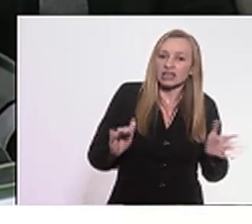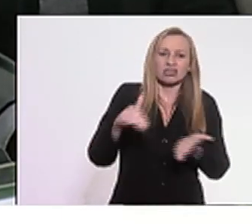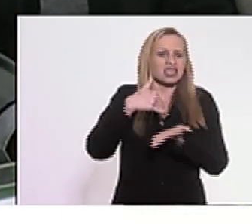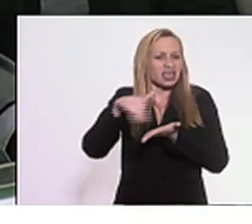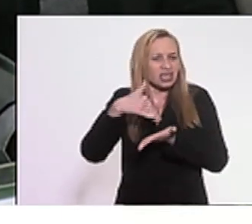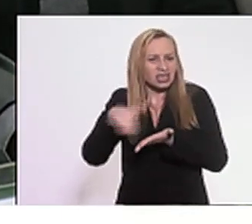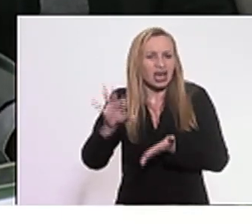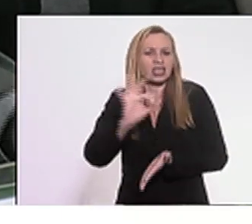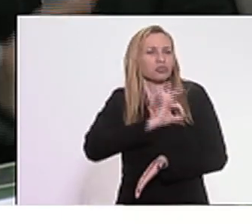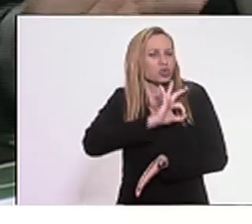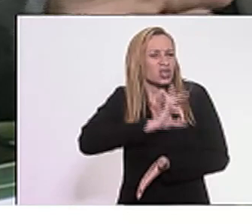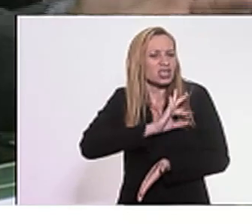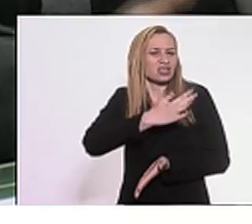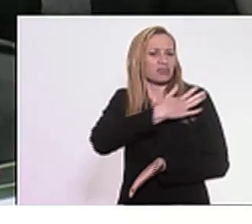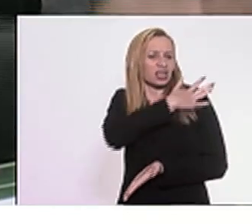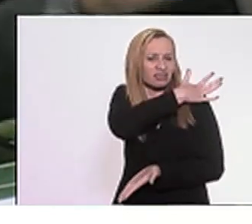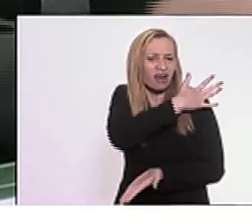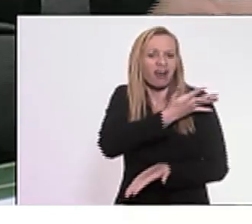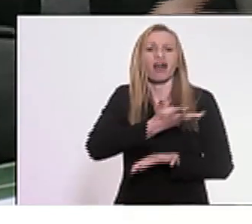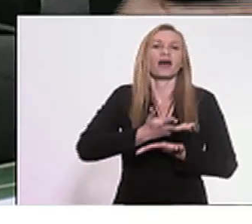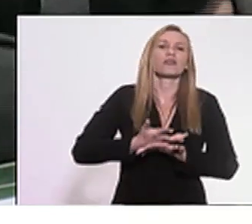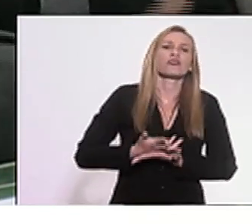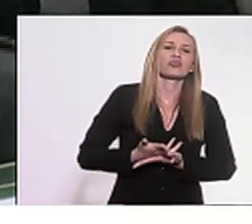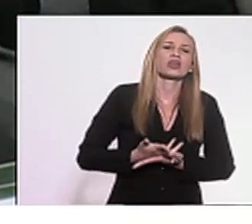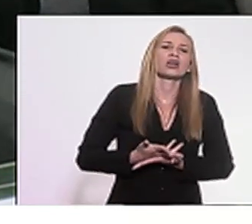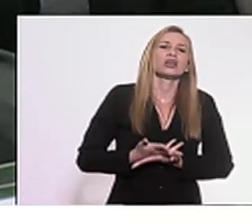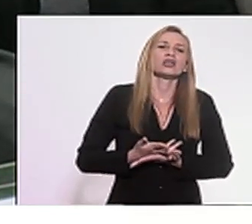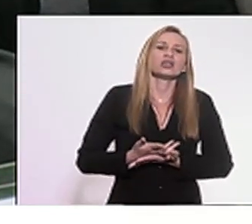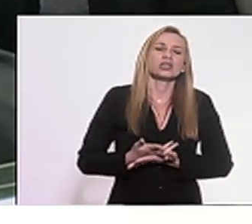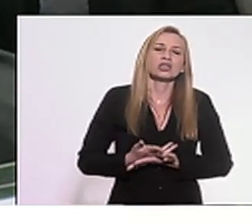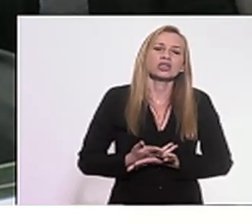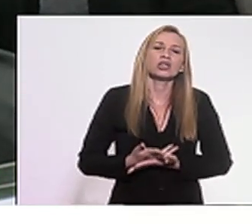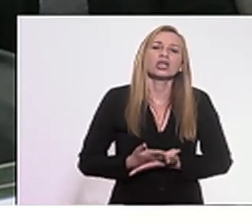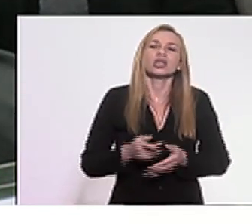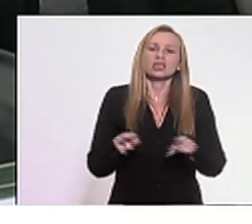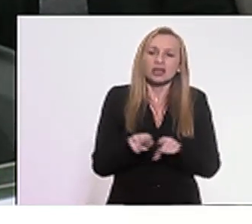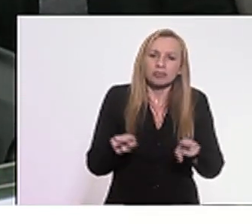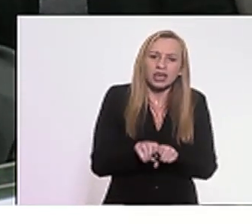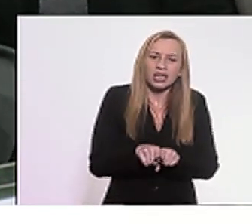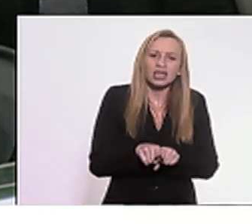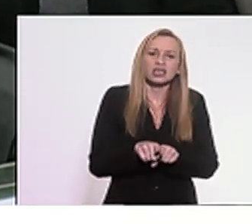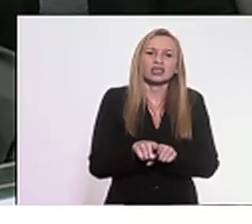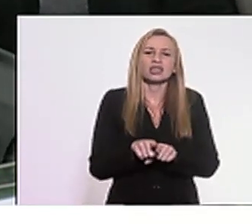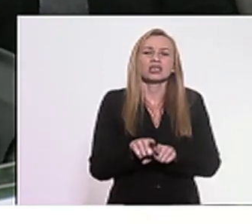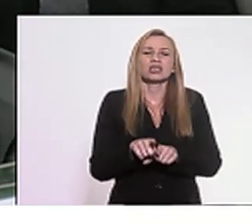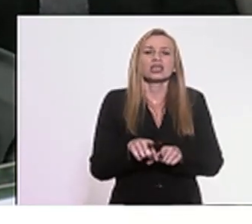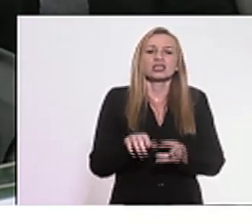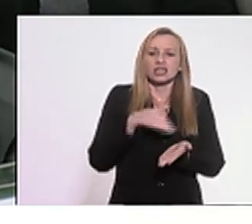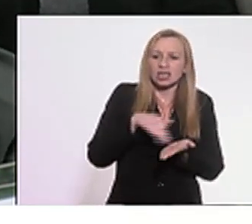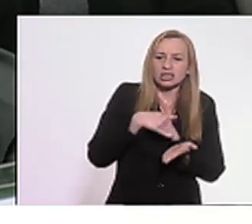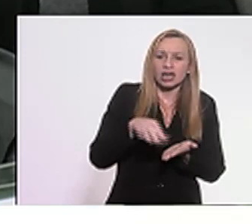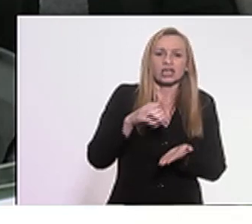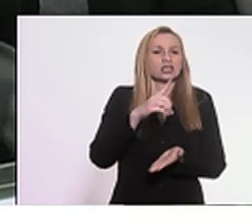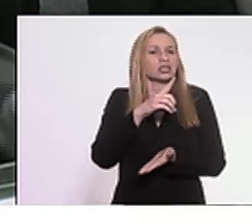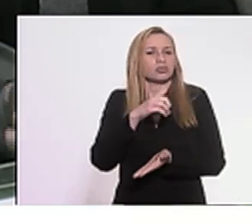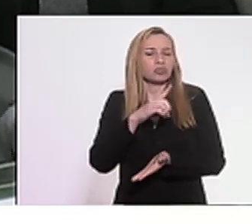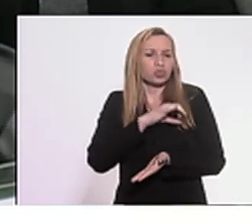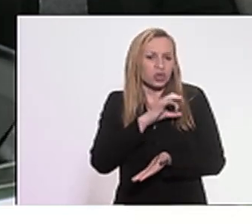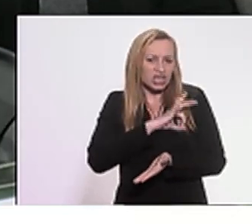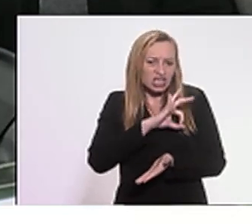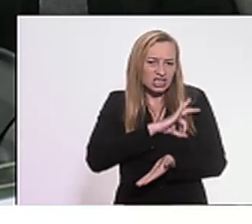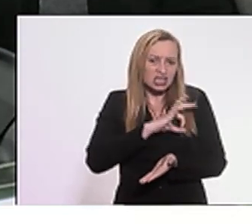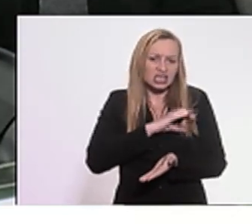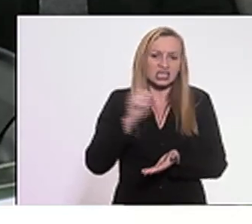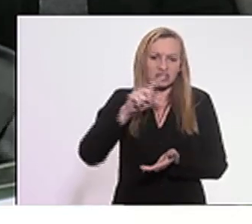secretário de Polícia Militar e um independente, um secretário de Polícia Civil, eu creio que vai ser mais fácil, porque o